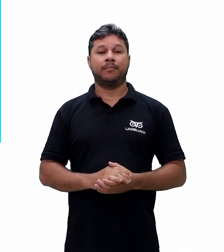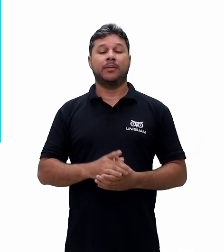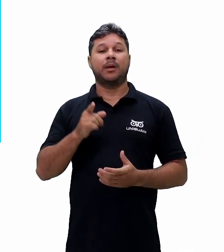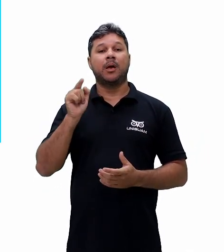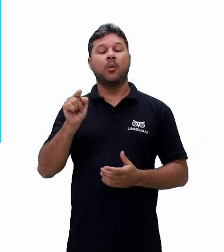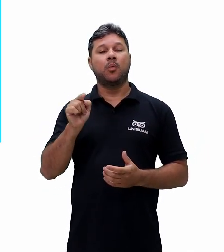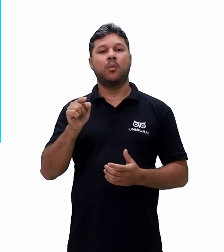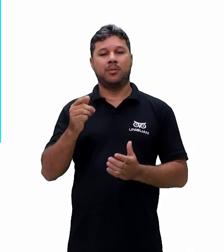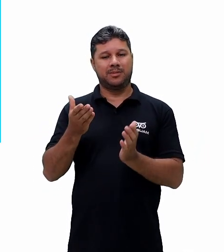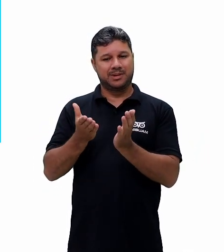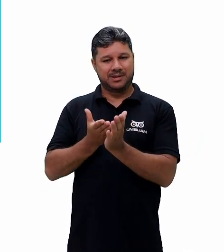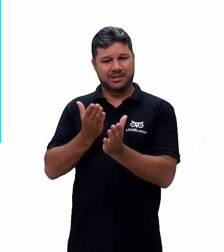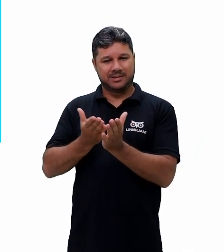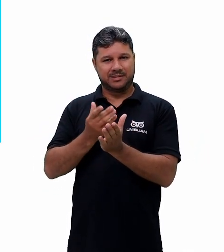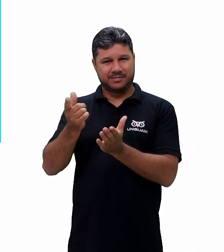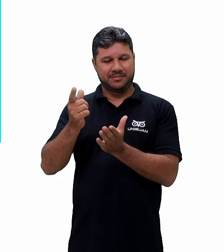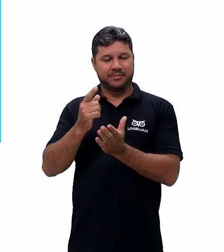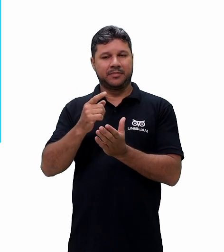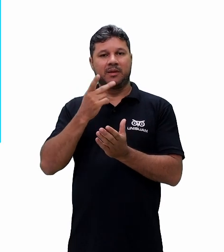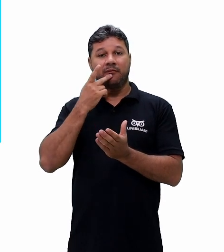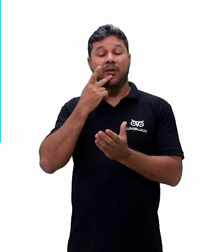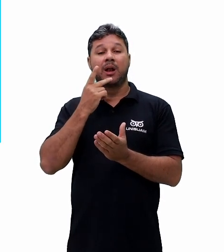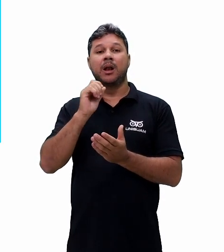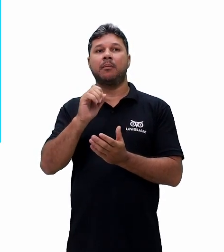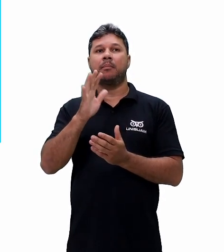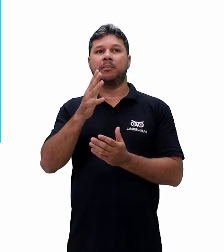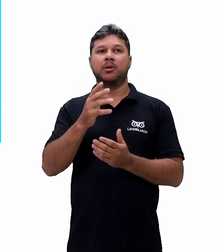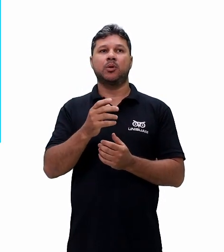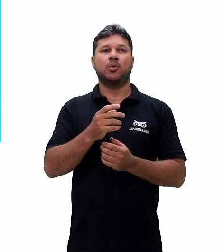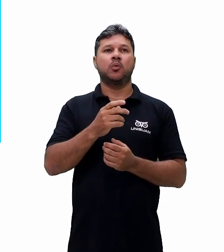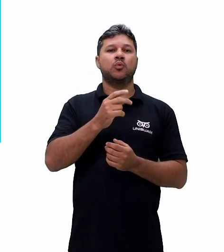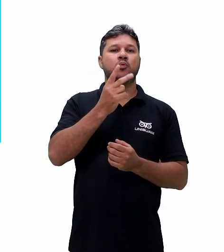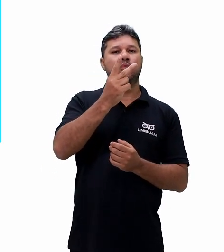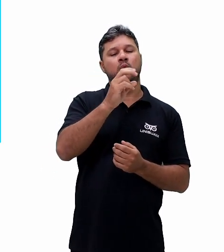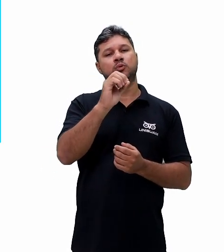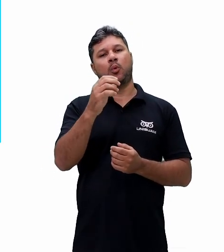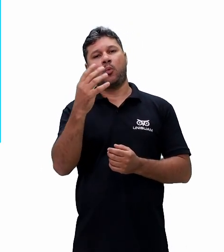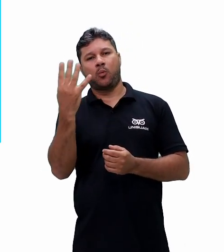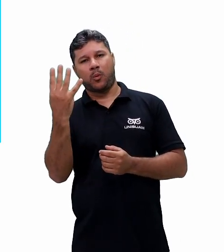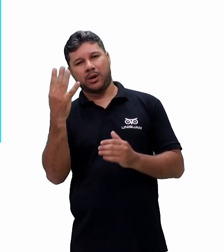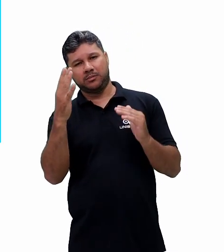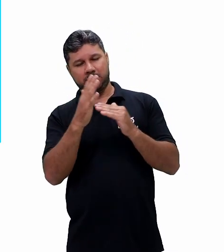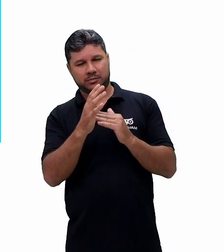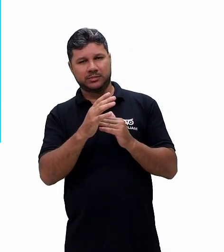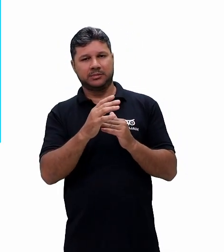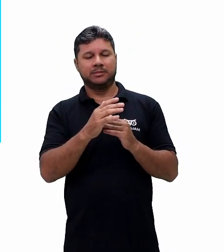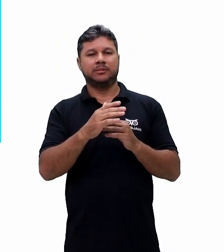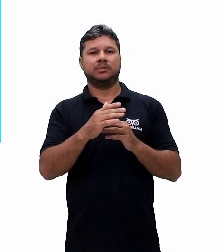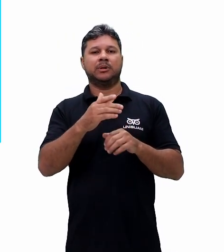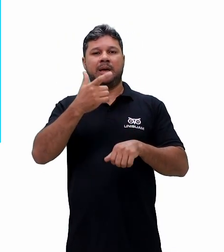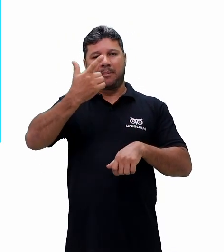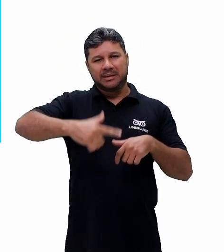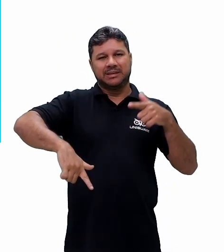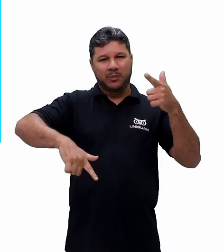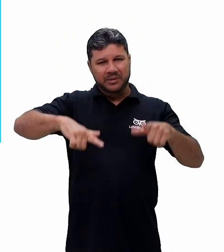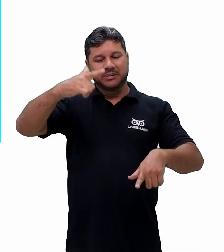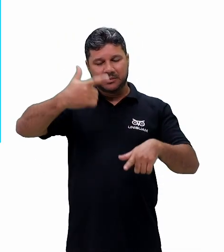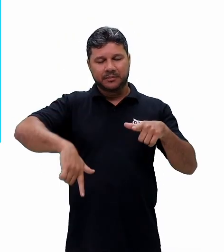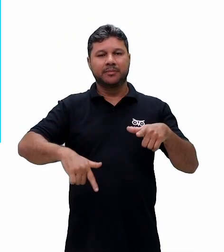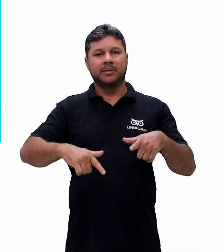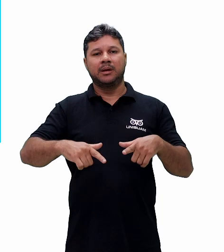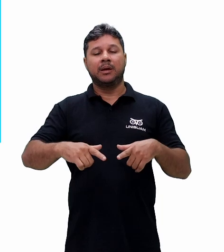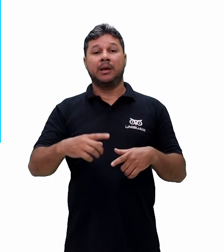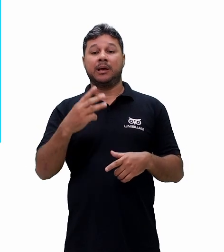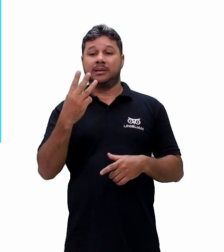De acordo com a American College, o ideal é que se prescreva de 2 a 4 séries de 10